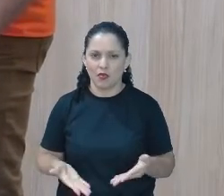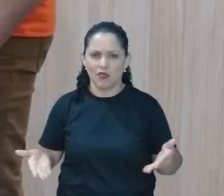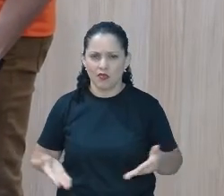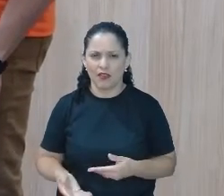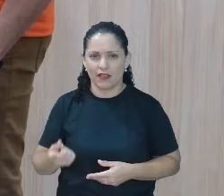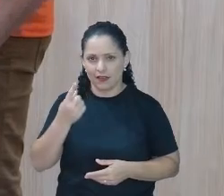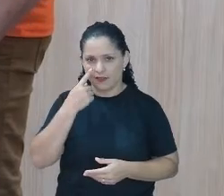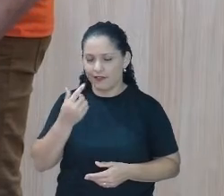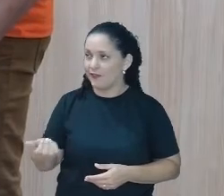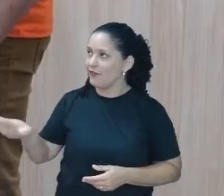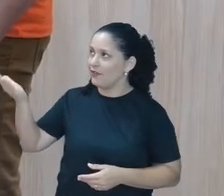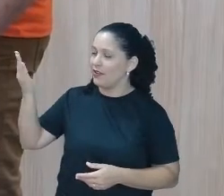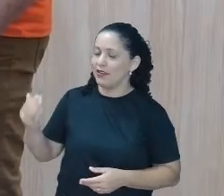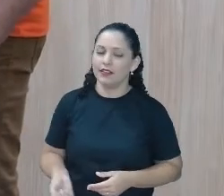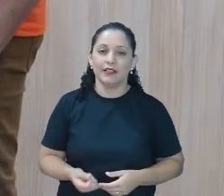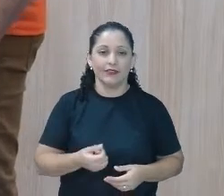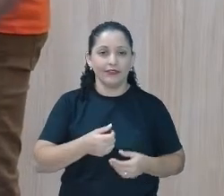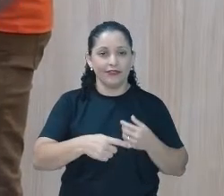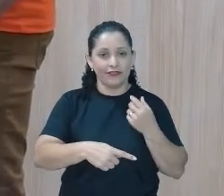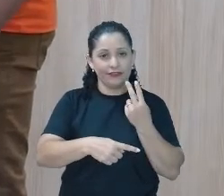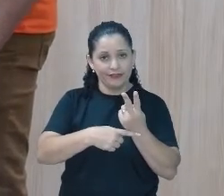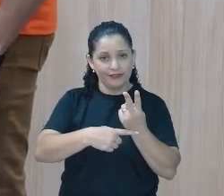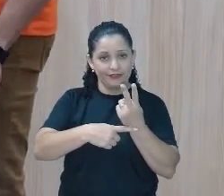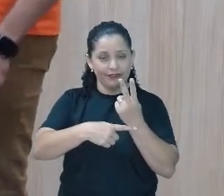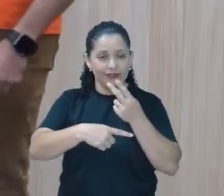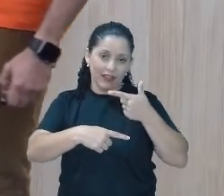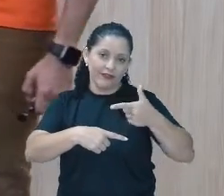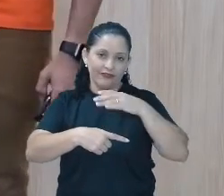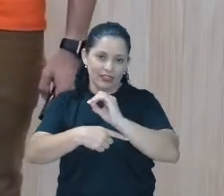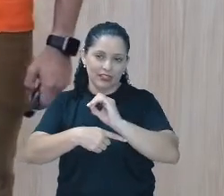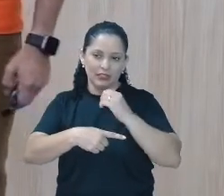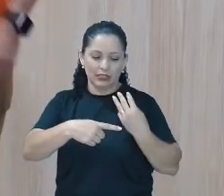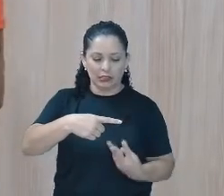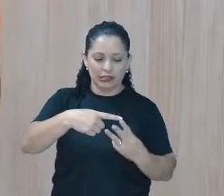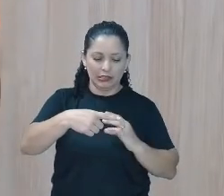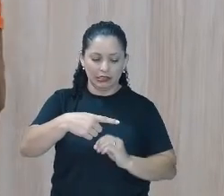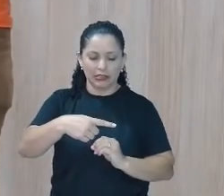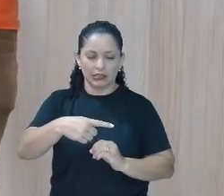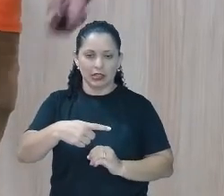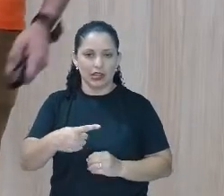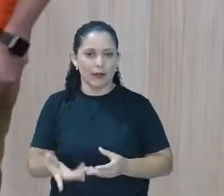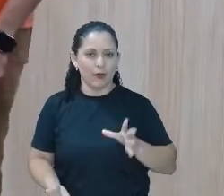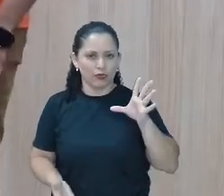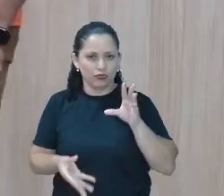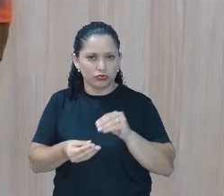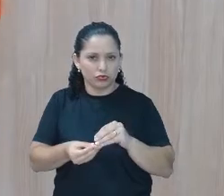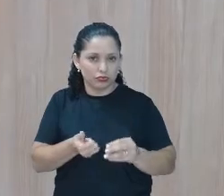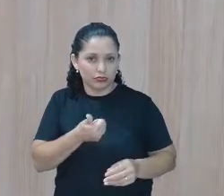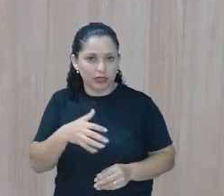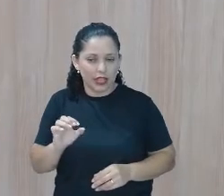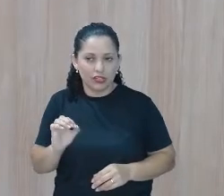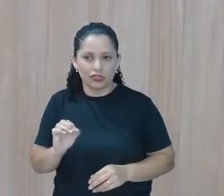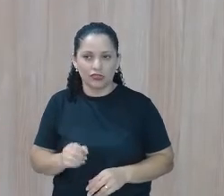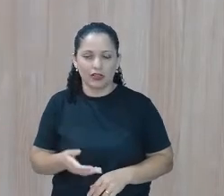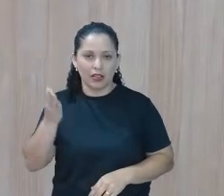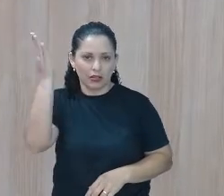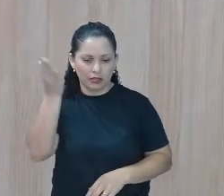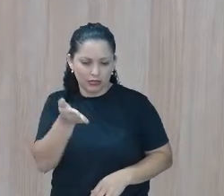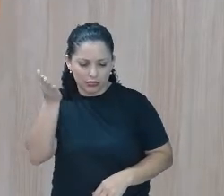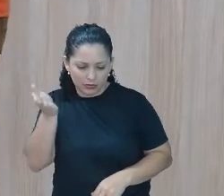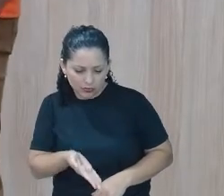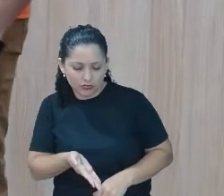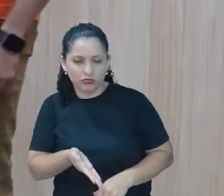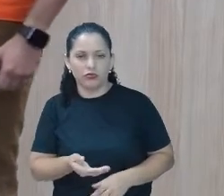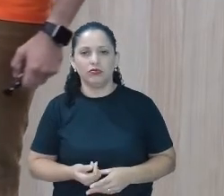ó, 20 está para 30, a gente pode simplificar por 10 ou pode fazer tube-tube aqui, ó, cortar o 0 com o